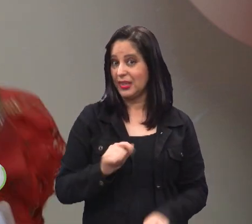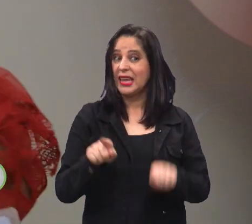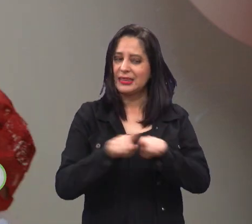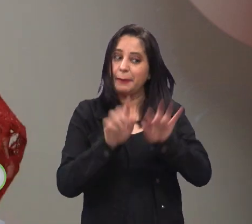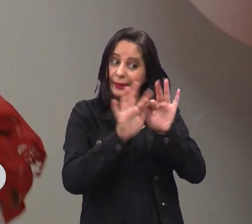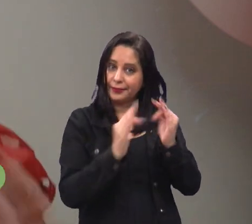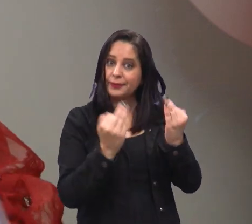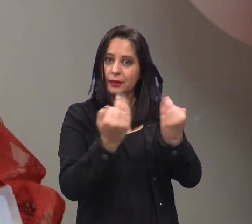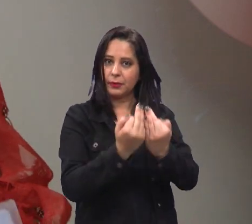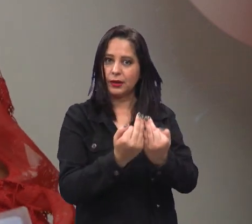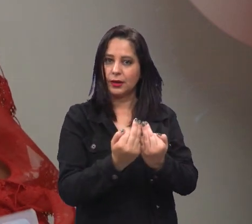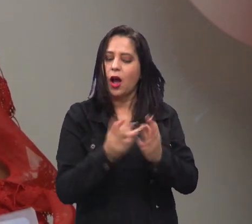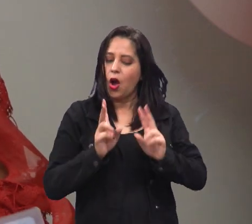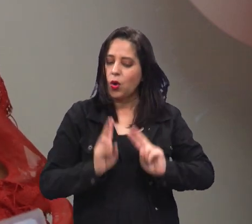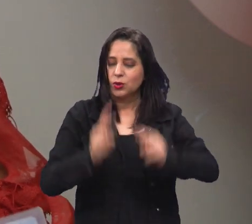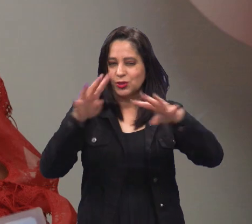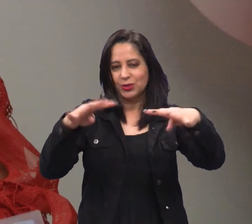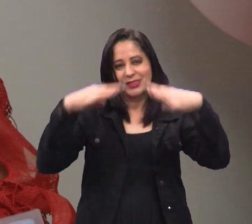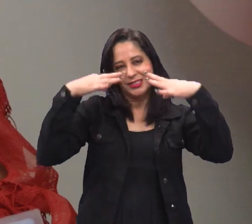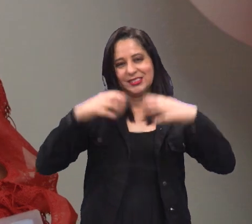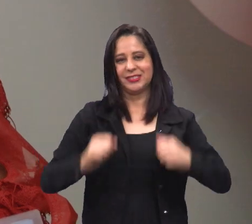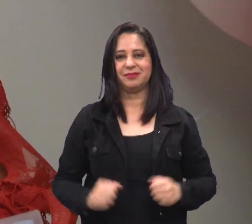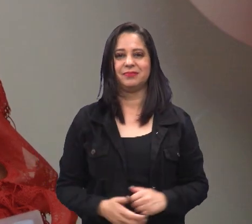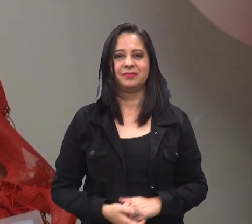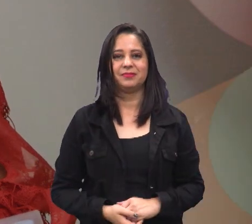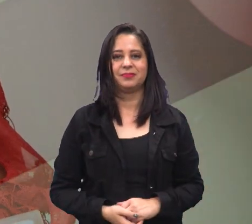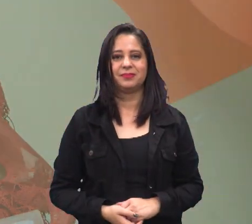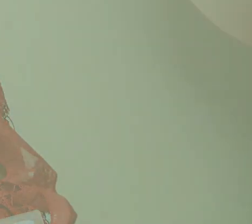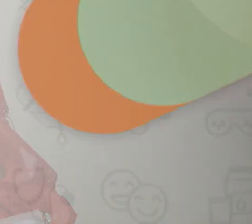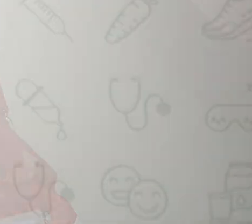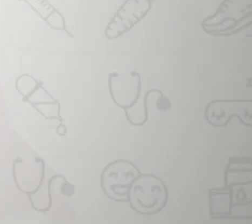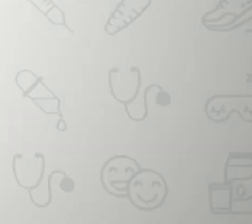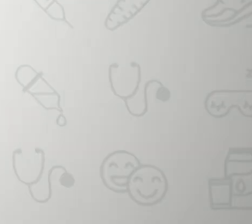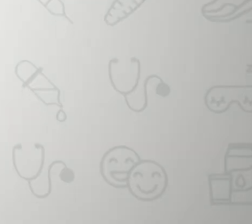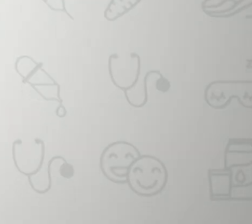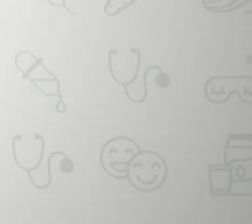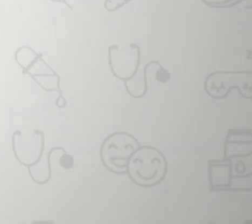ama. Então fica aí que nós já voltamos.